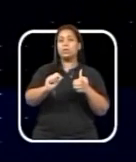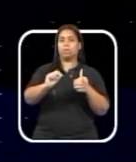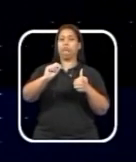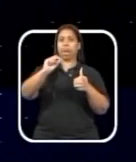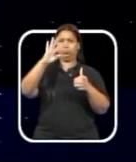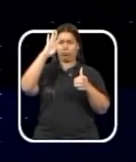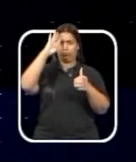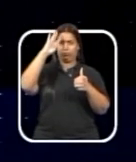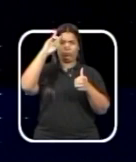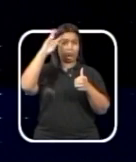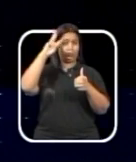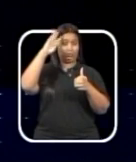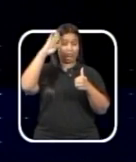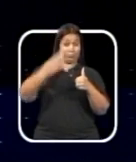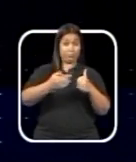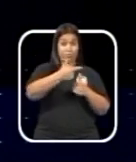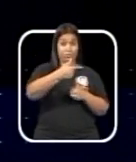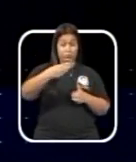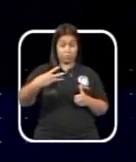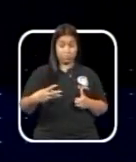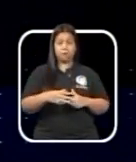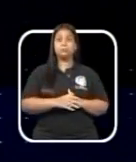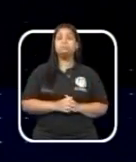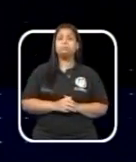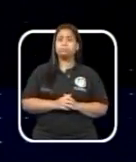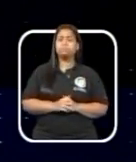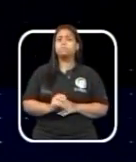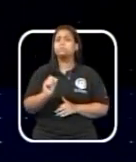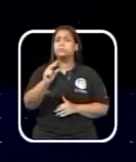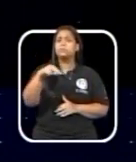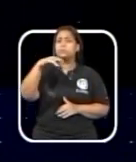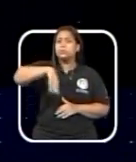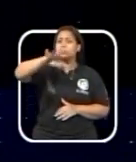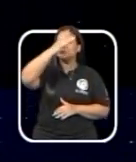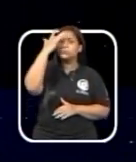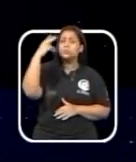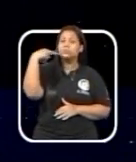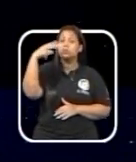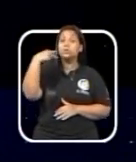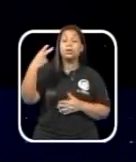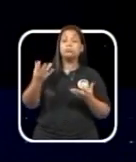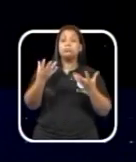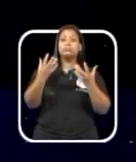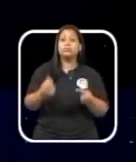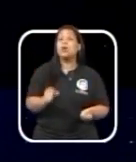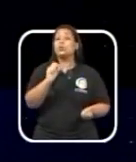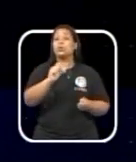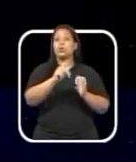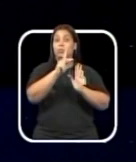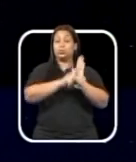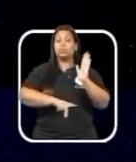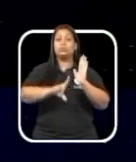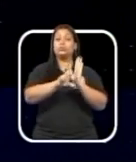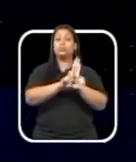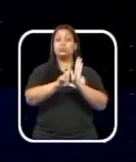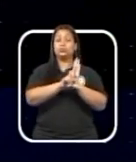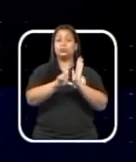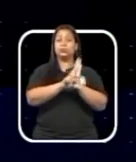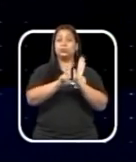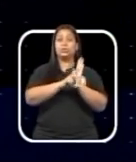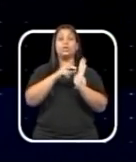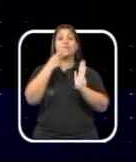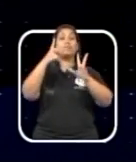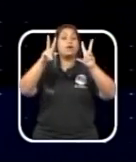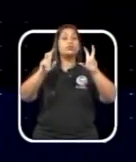a 23ª do ano. Na ocasião, os parlamentares acataram, em primeiro turno, o projeto de lei que trata